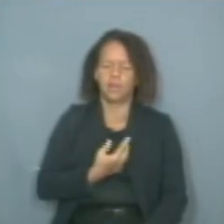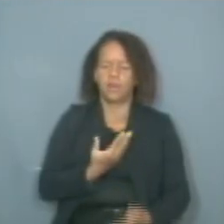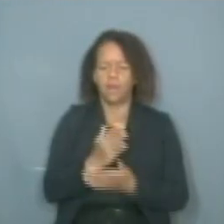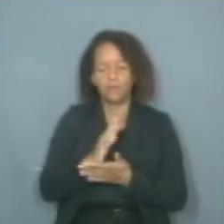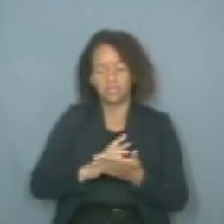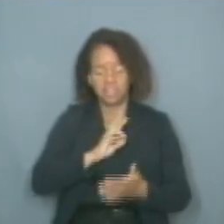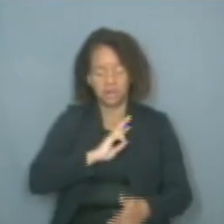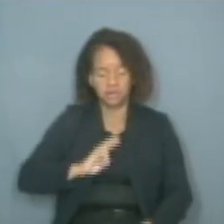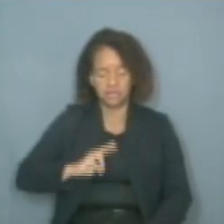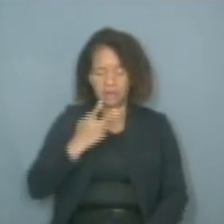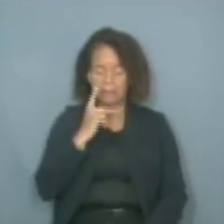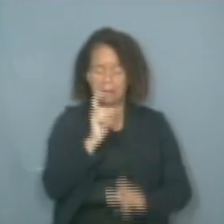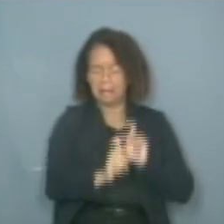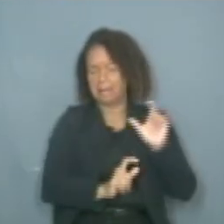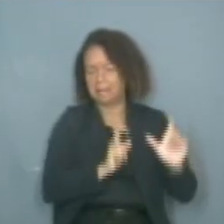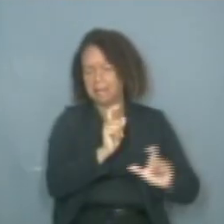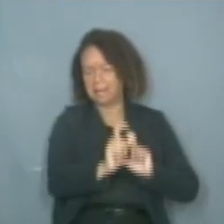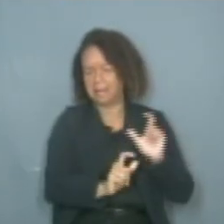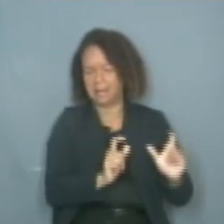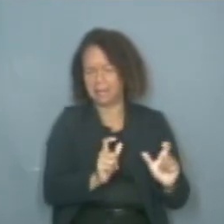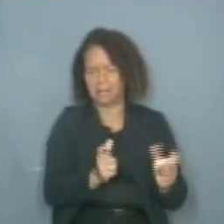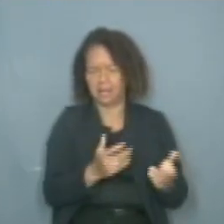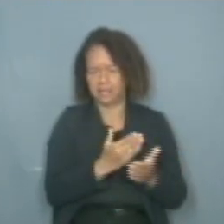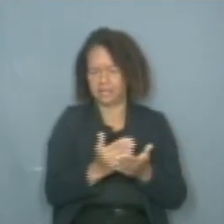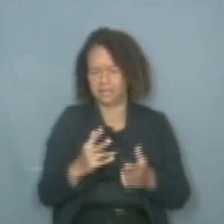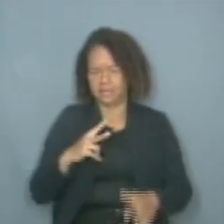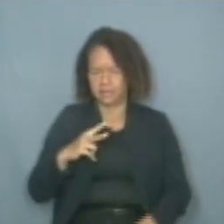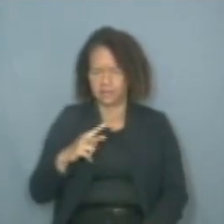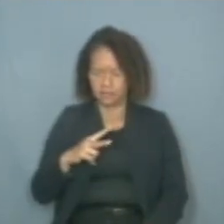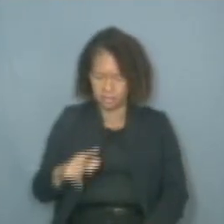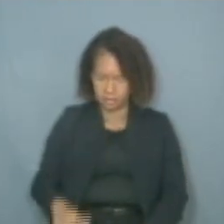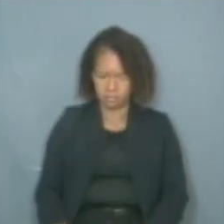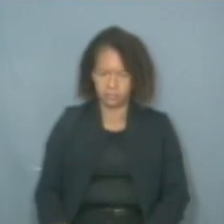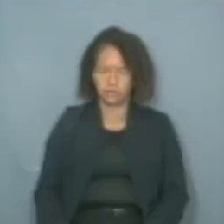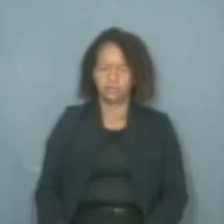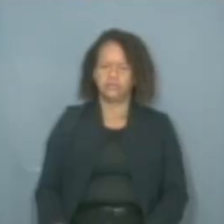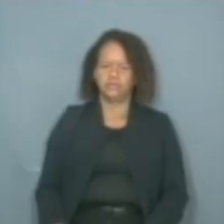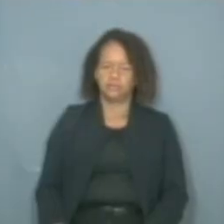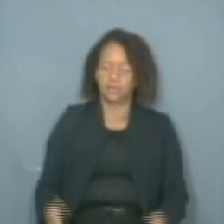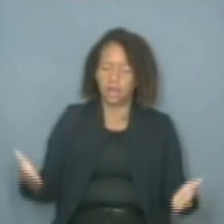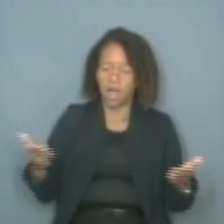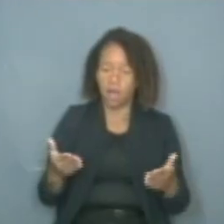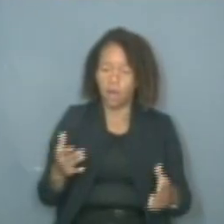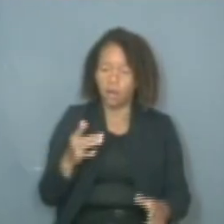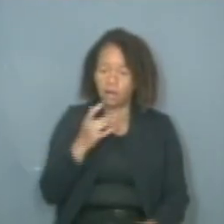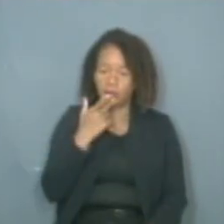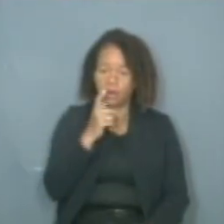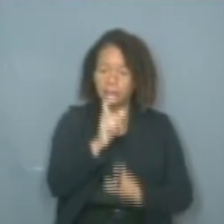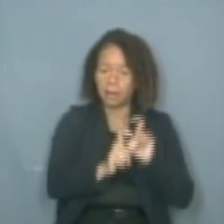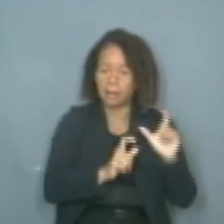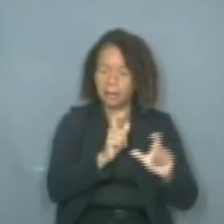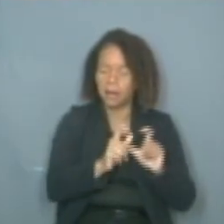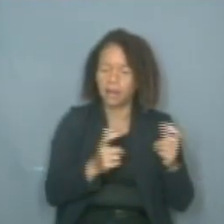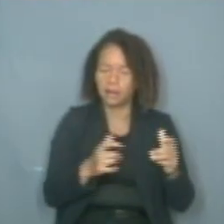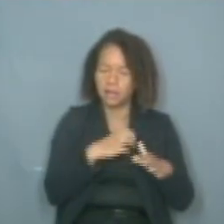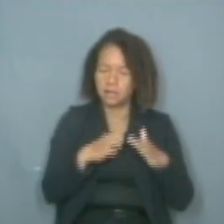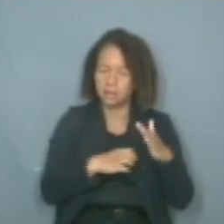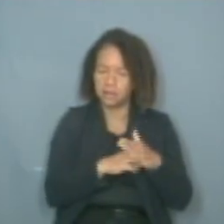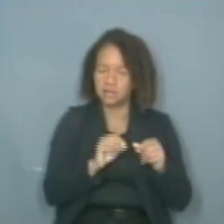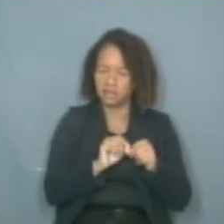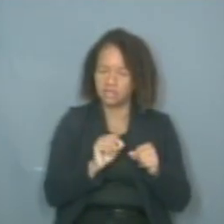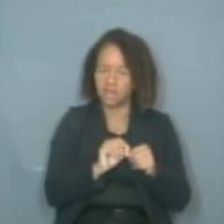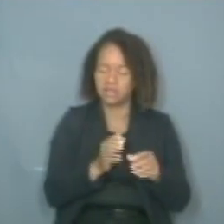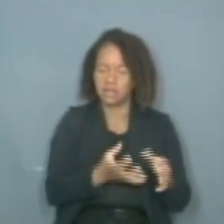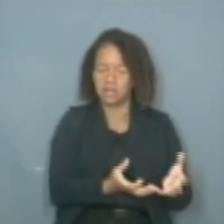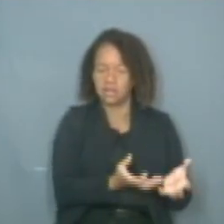vereadores sobem aqui para criticar a atuação da iniciativa privada. Eu quero ver criticar agora as empresas que fazem